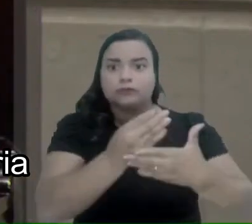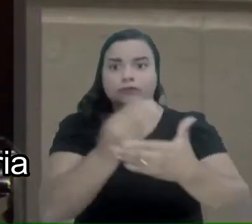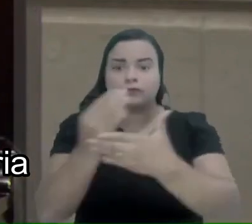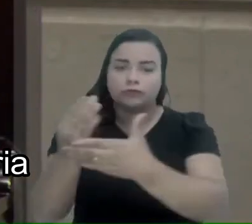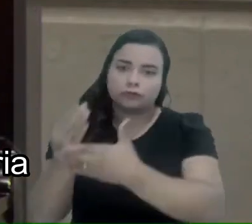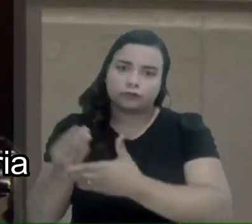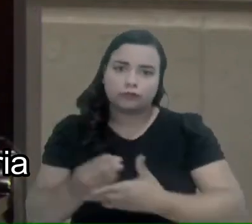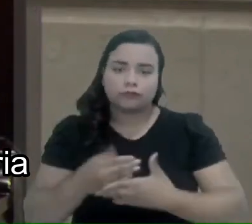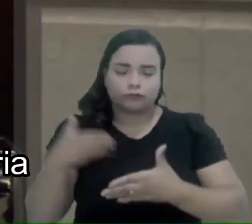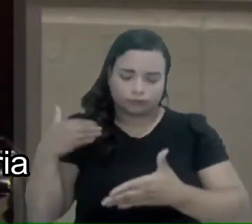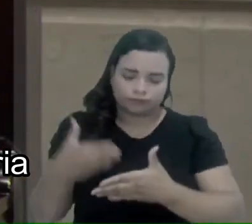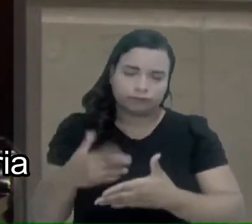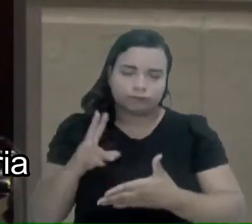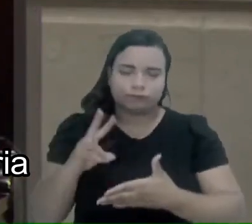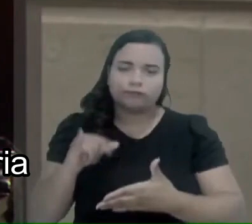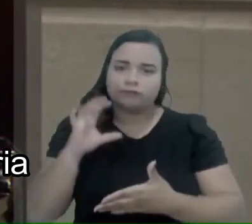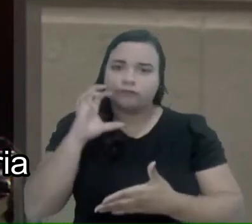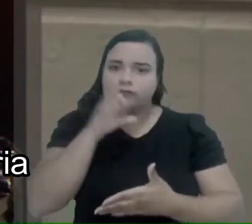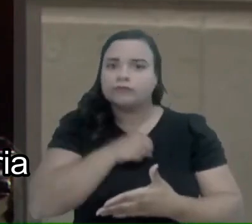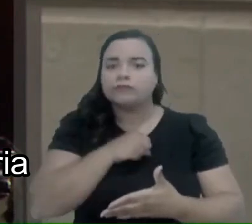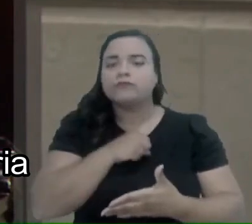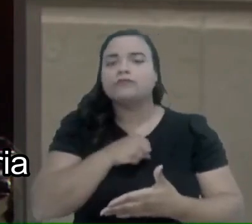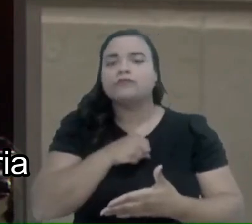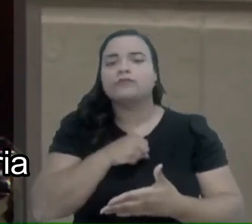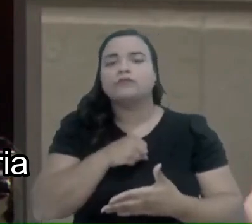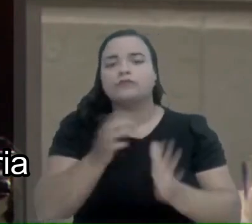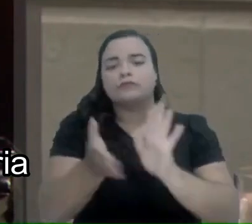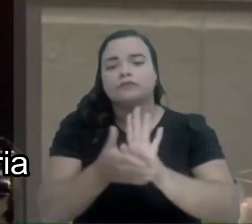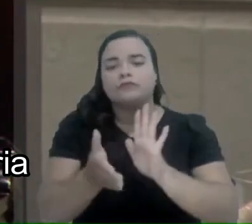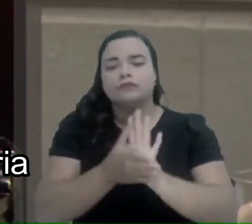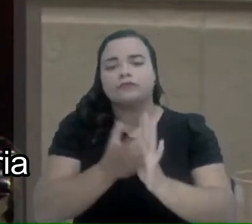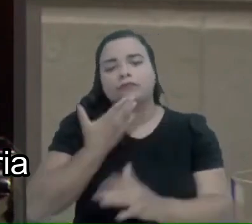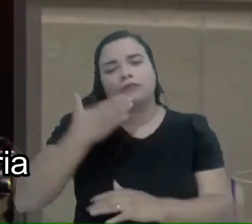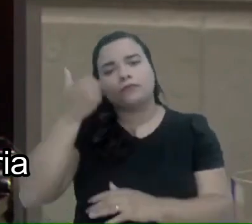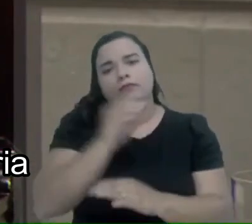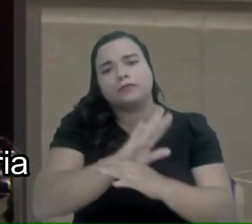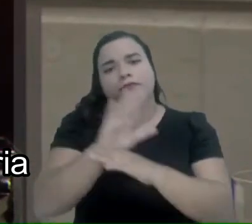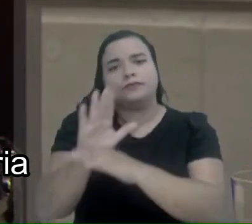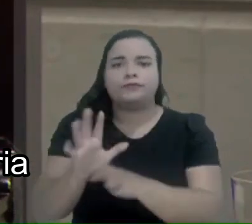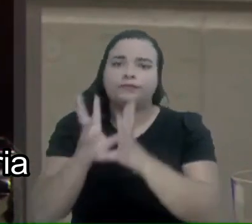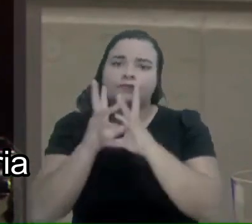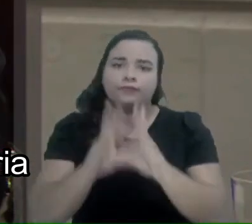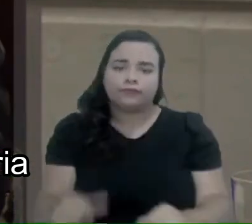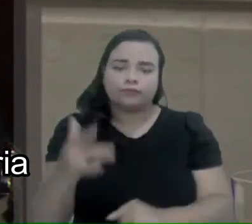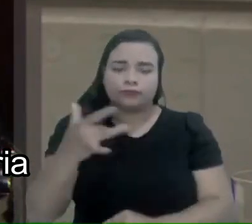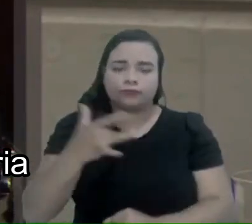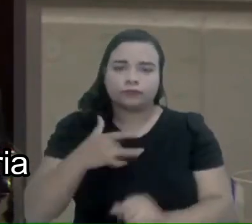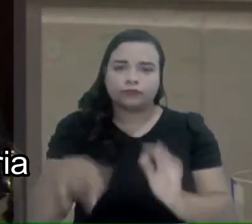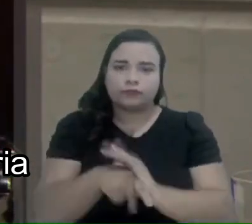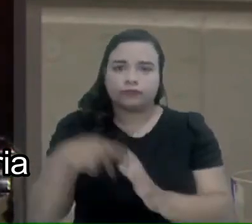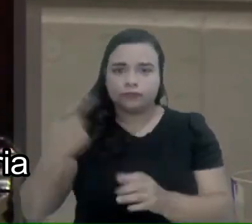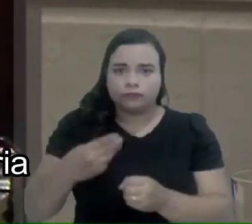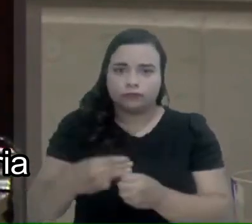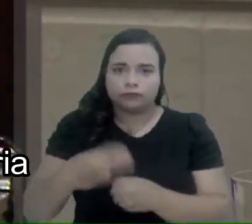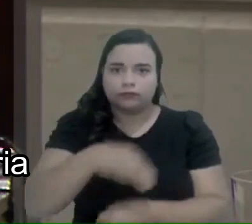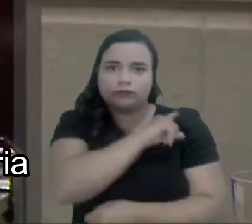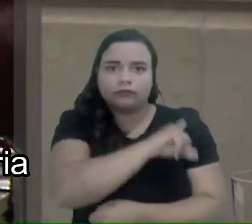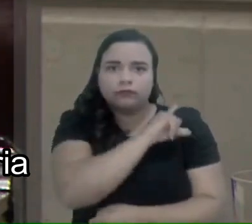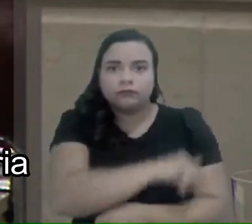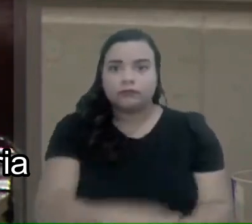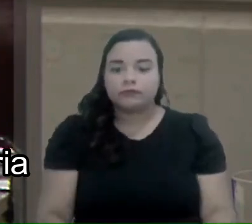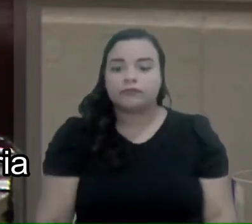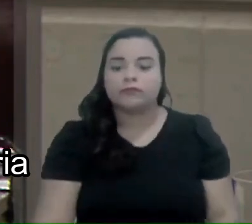em breve, uma proposta mais robusta para acabar com a tuberculose no município do Rio de Janeiro.